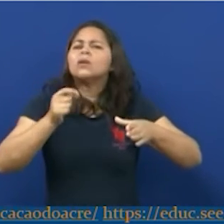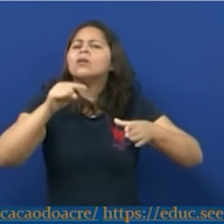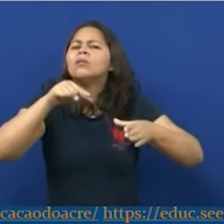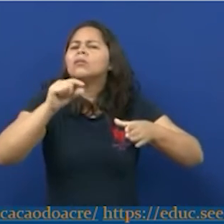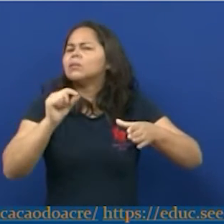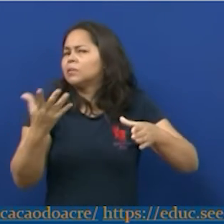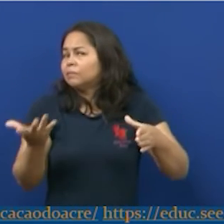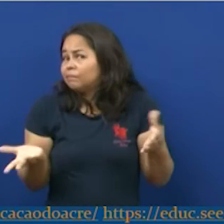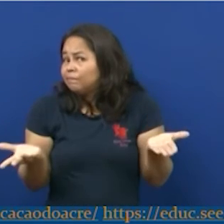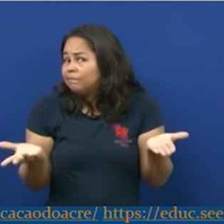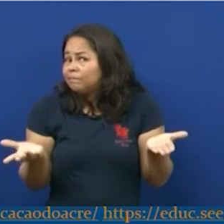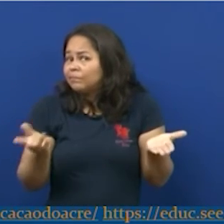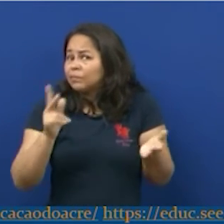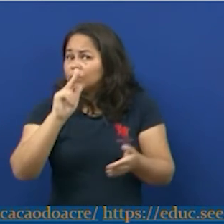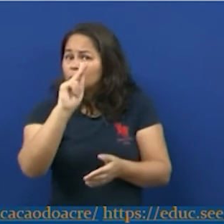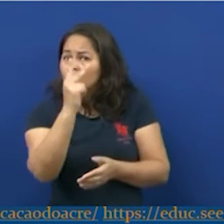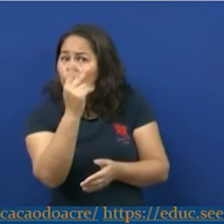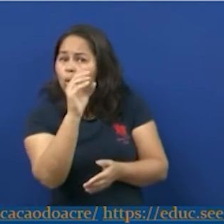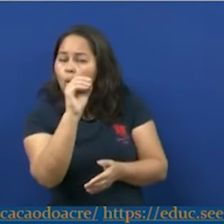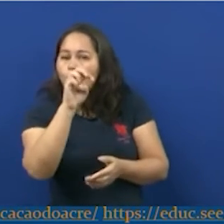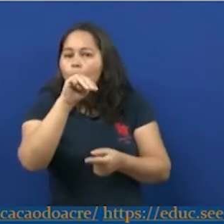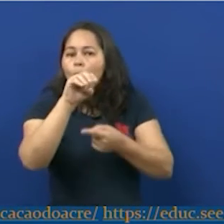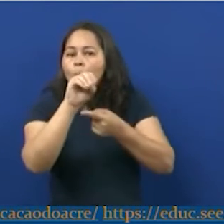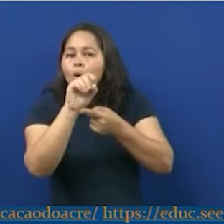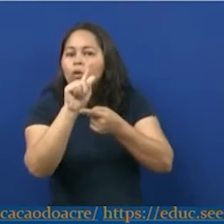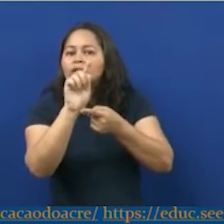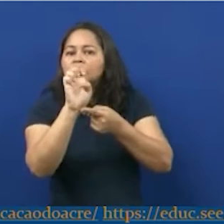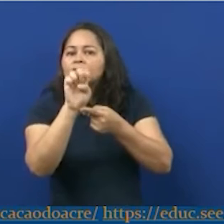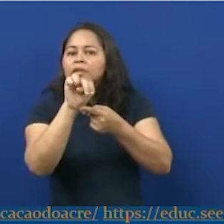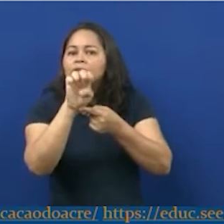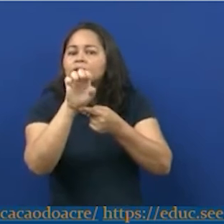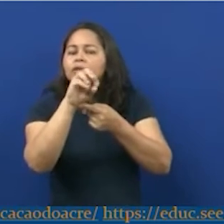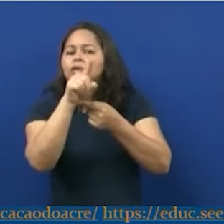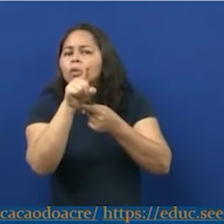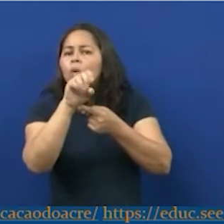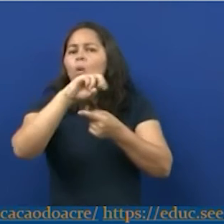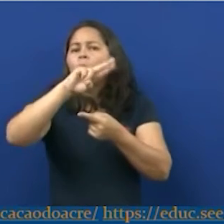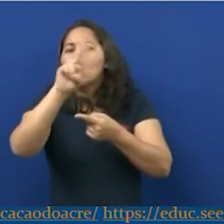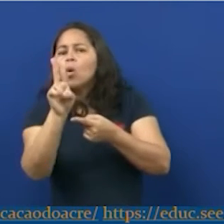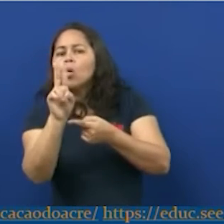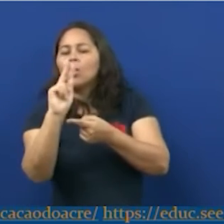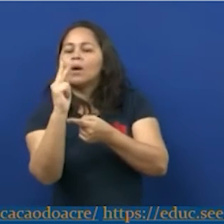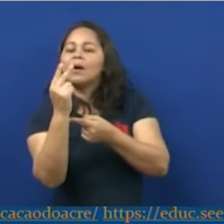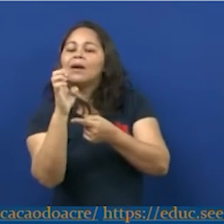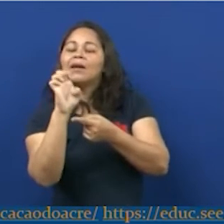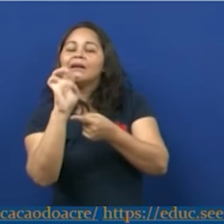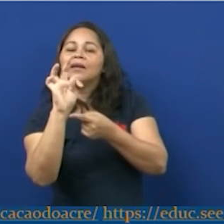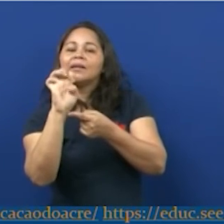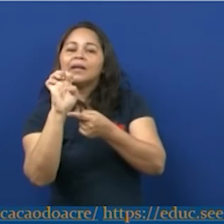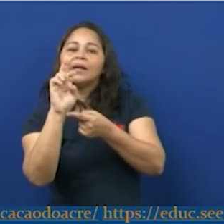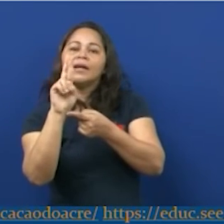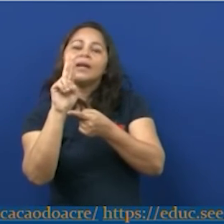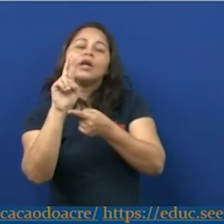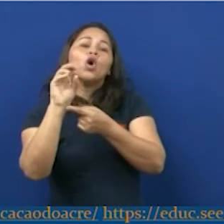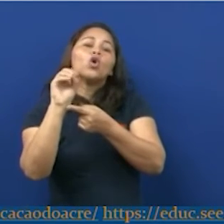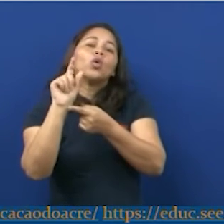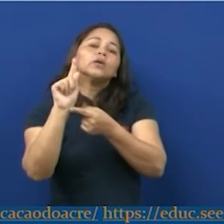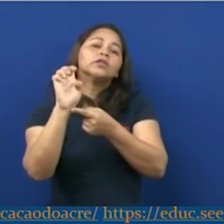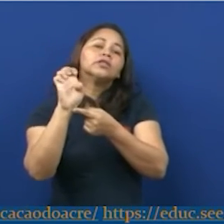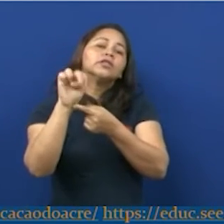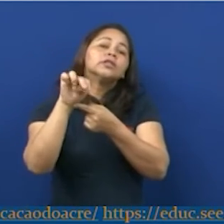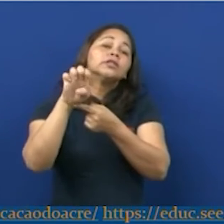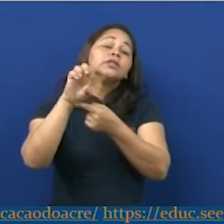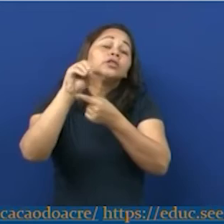quê? Homogêneo ou heterogêneo? E quanto ao número de fases? Então você tem uma figura logo aí ao lado que você